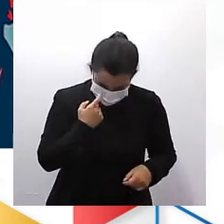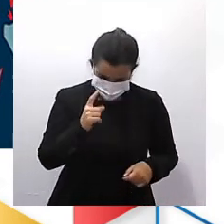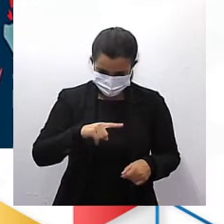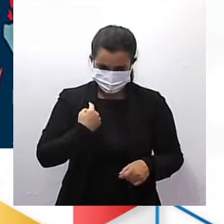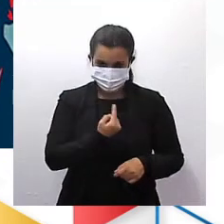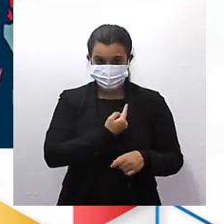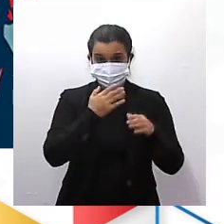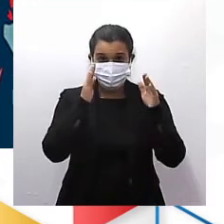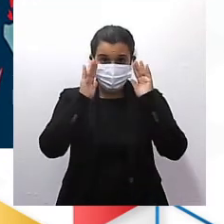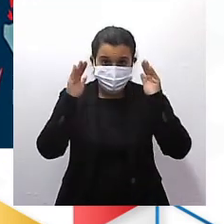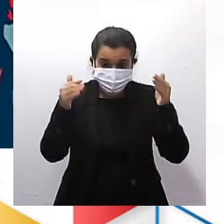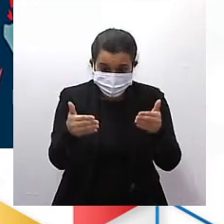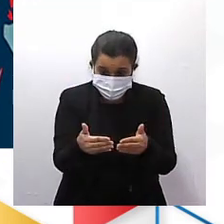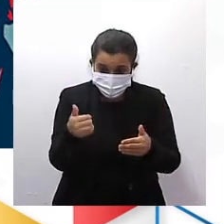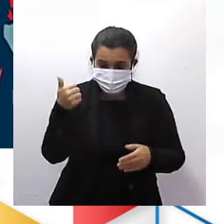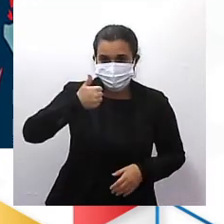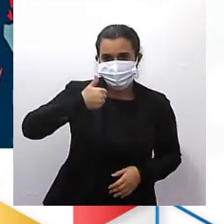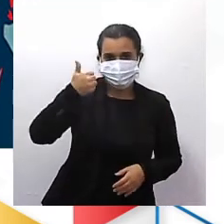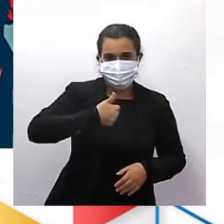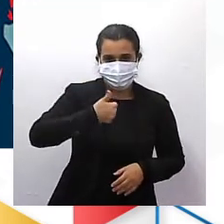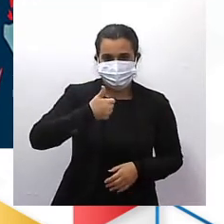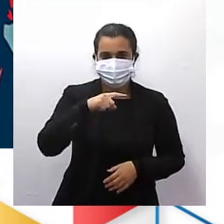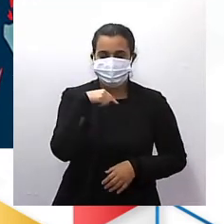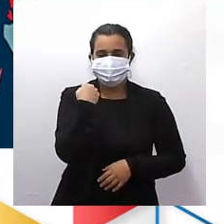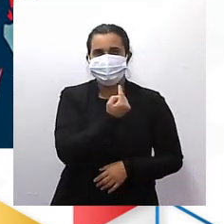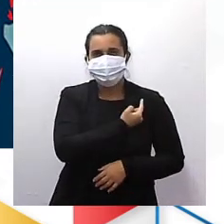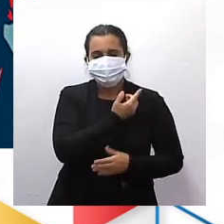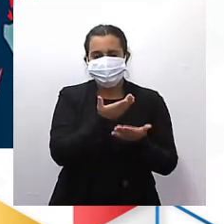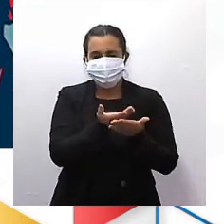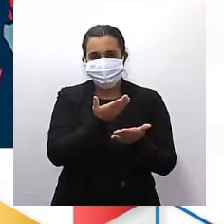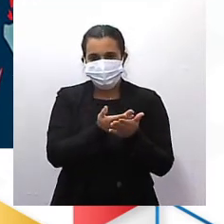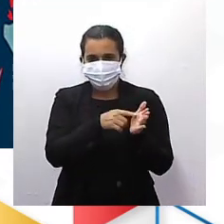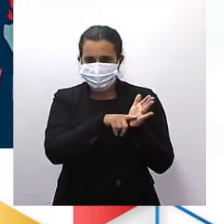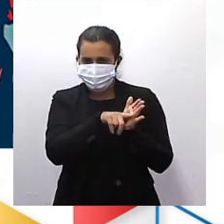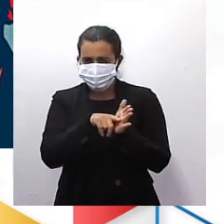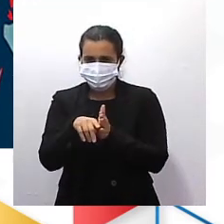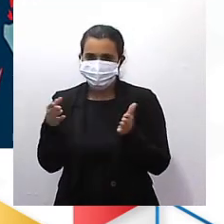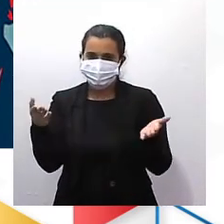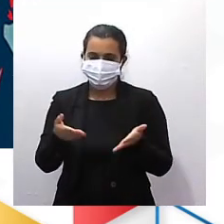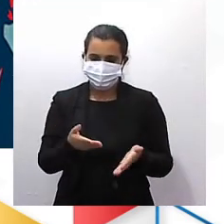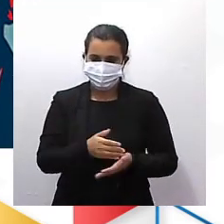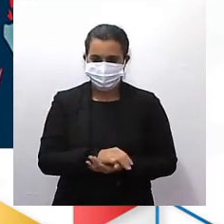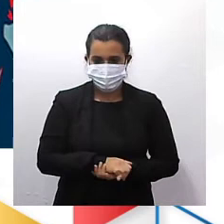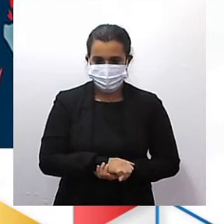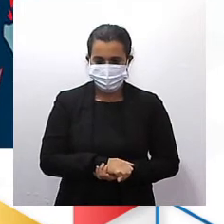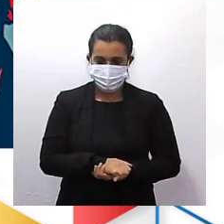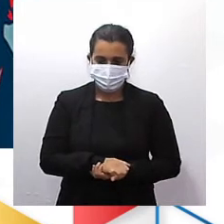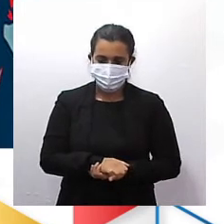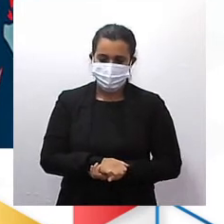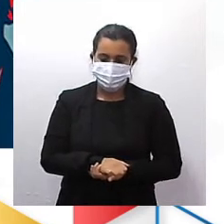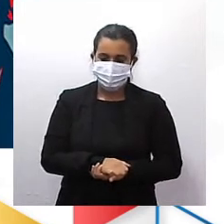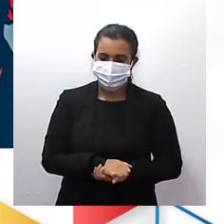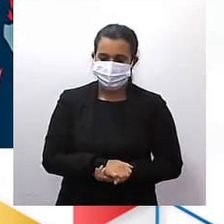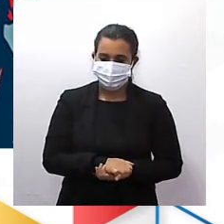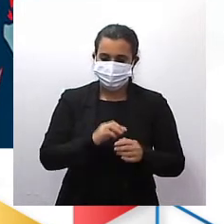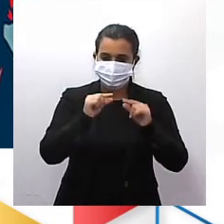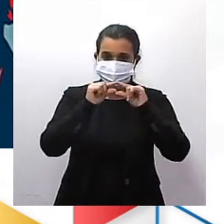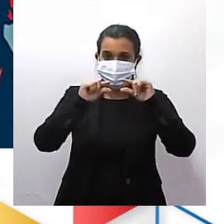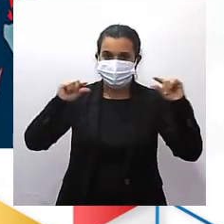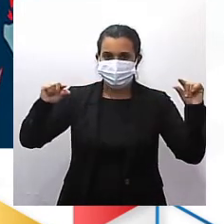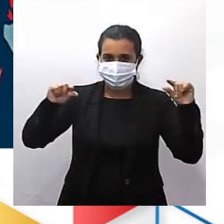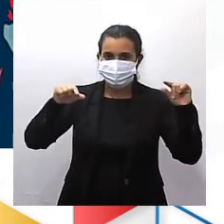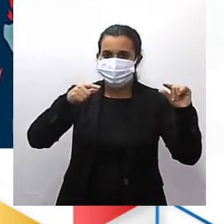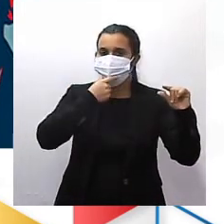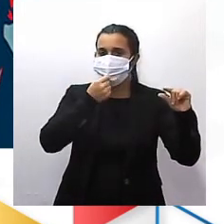focar no primeiro especificamente para a nossa aula de hoje. Temos aí a frase da campanha de Barack